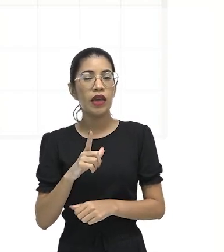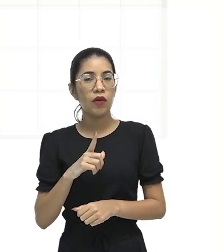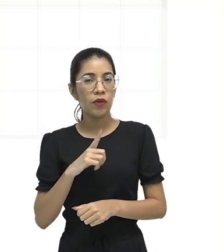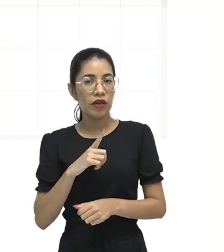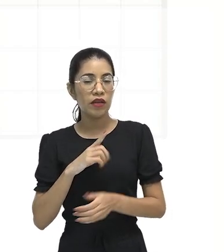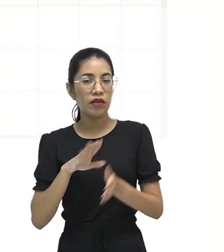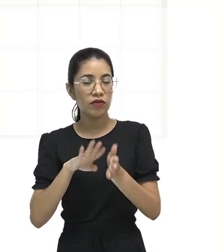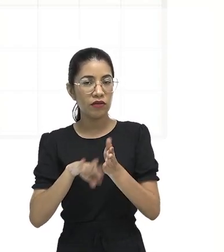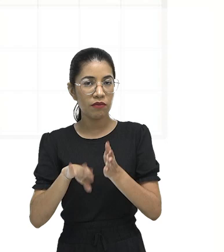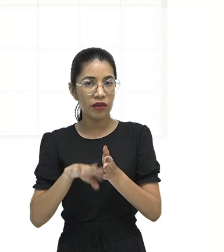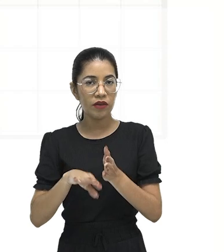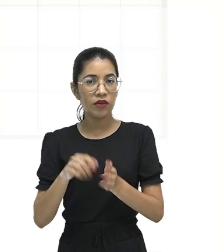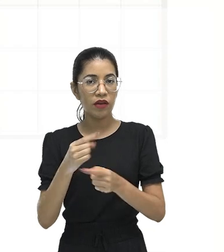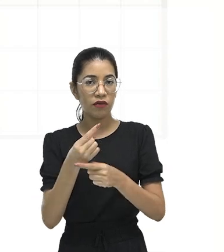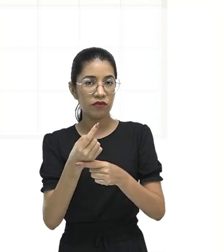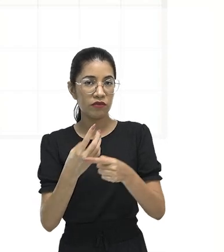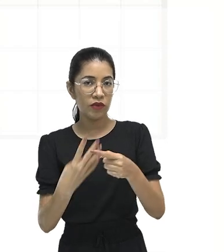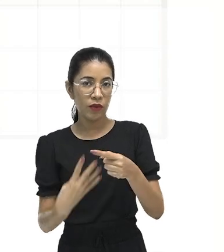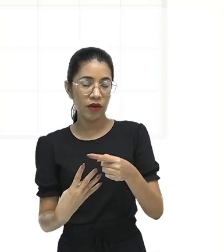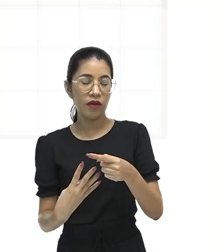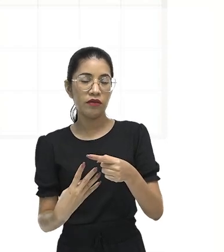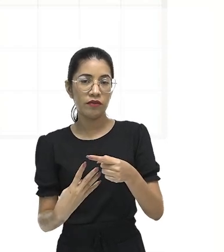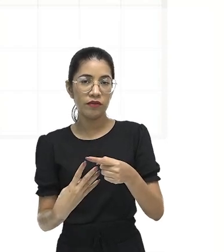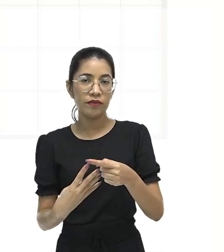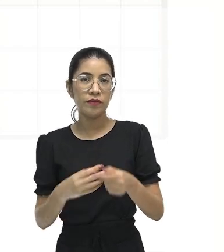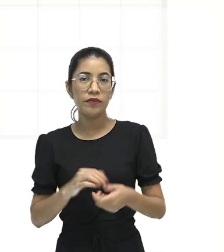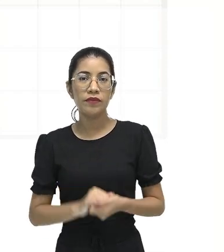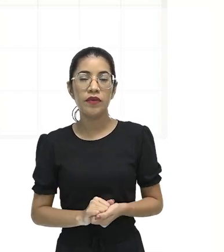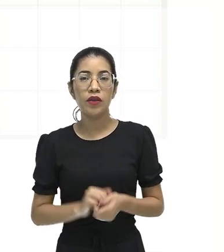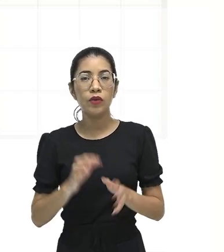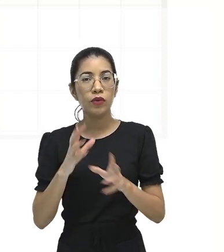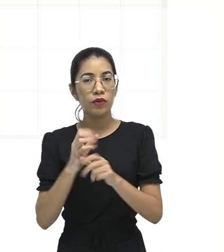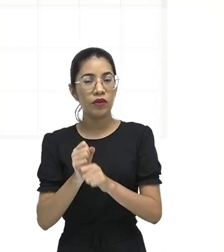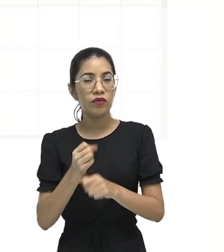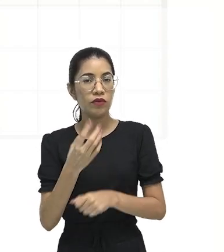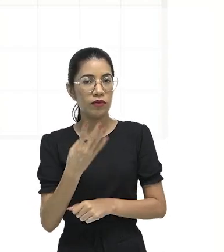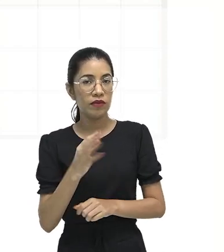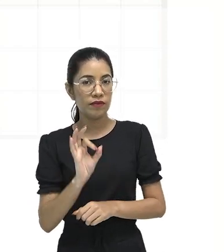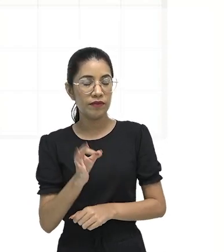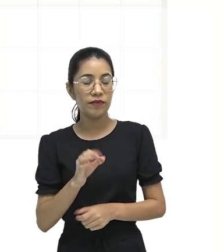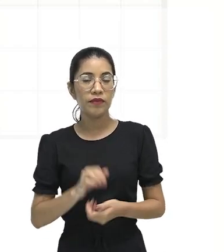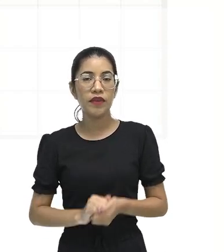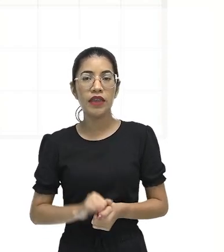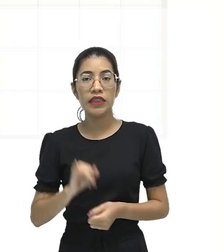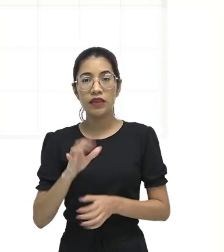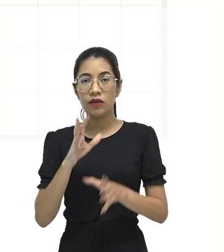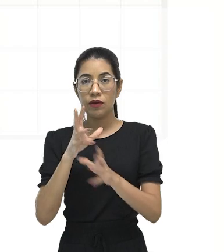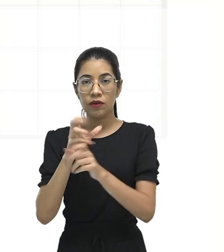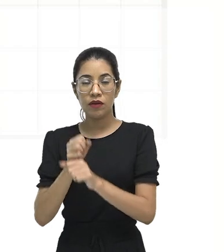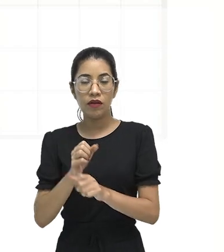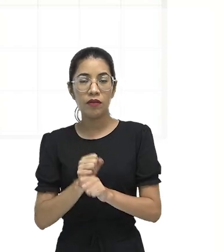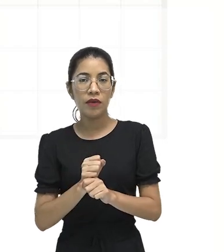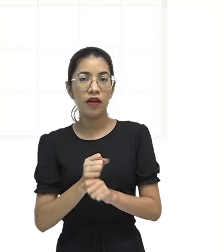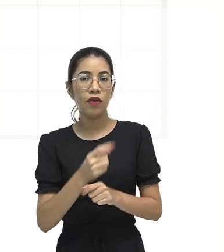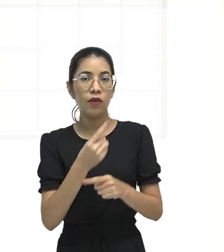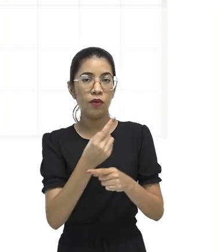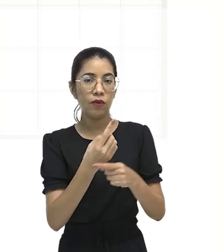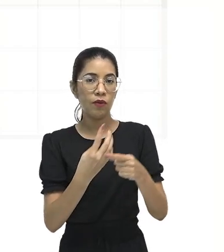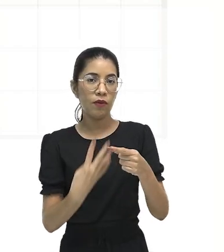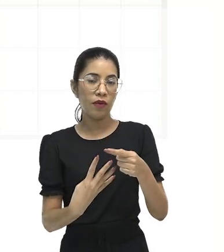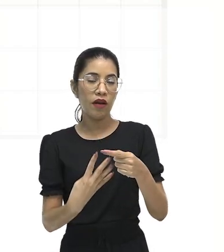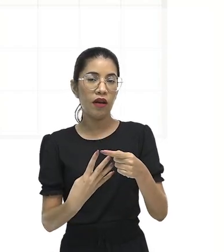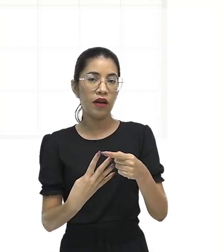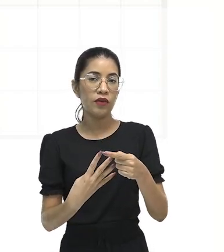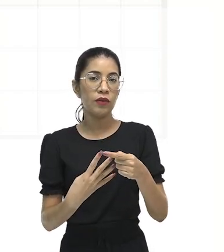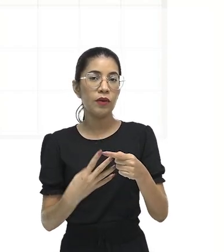dessa pizza, que é 1/4, só tem um pedaço do total de 4. Se eu somar esse 1/4 mais a parte